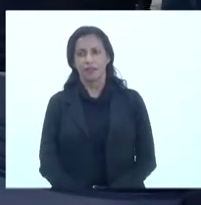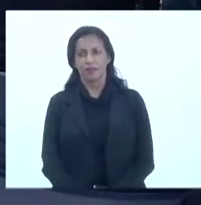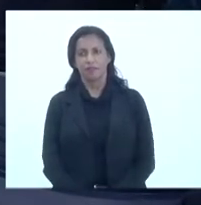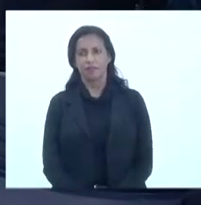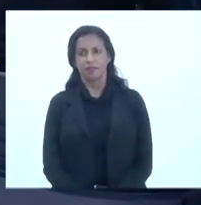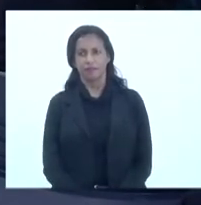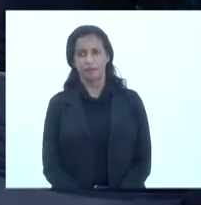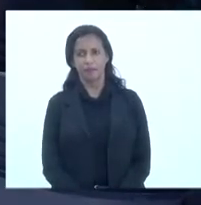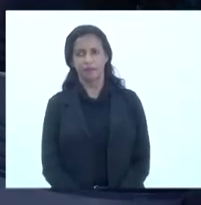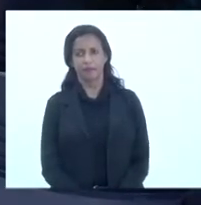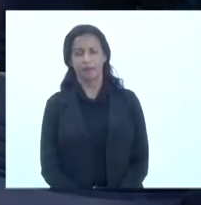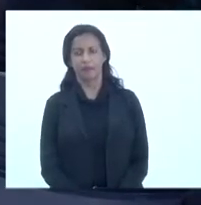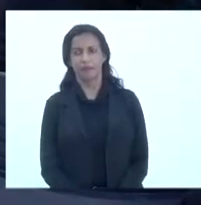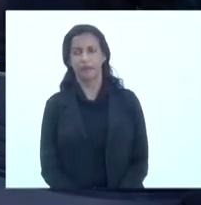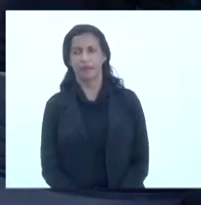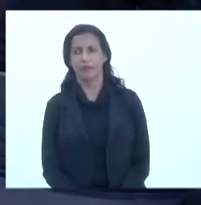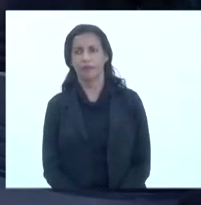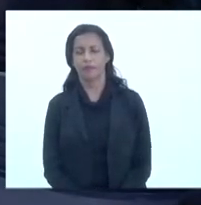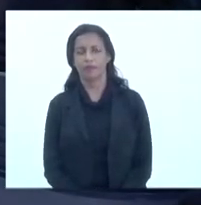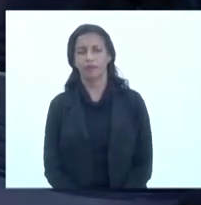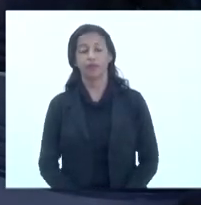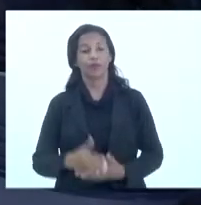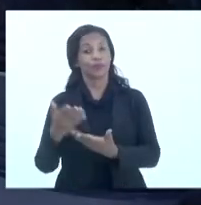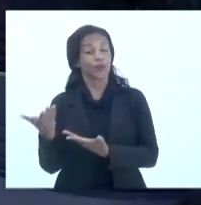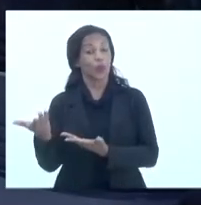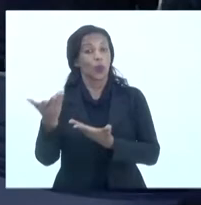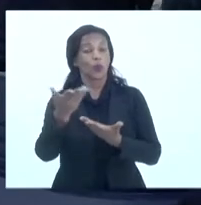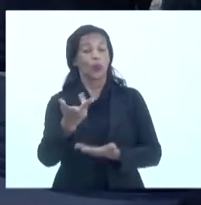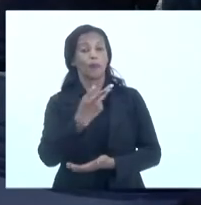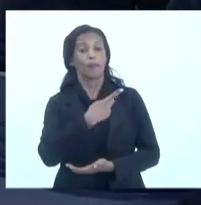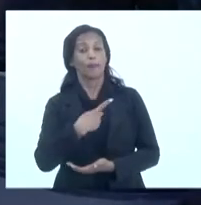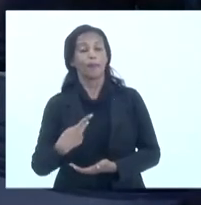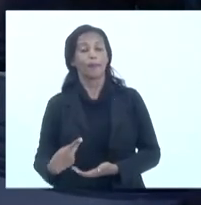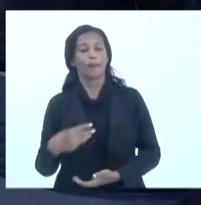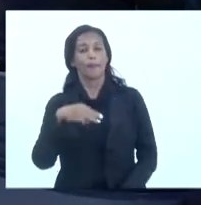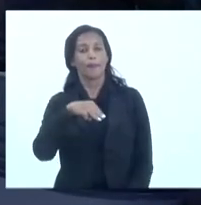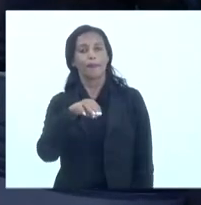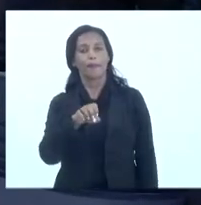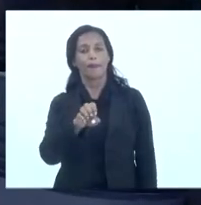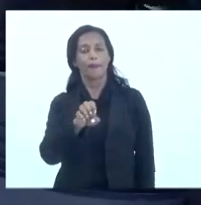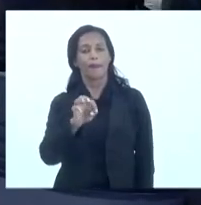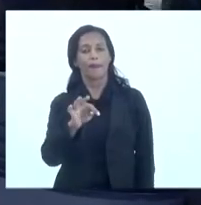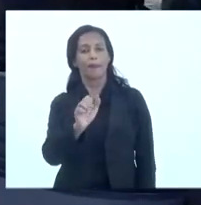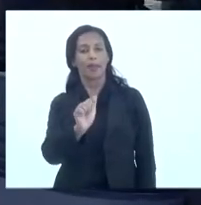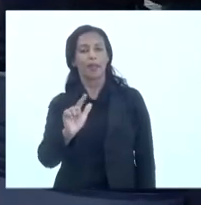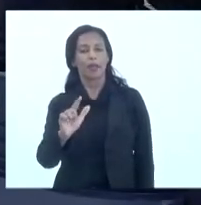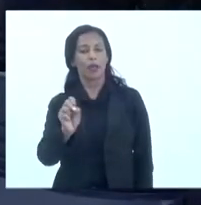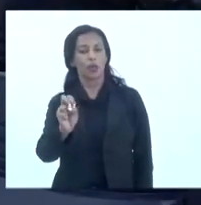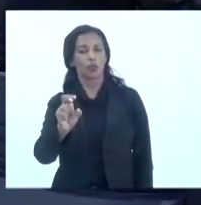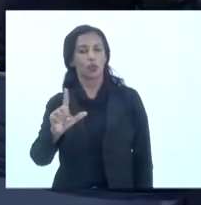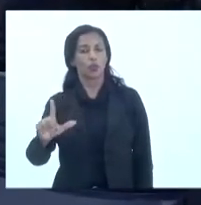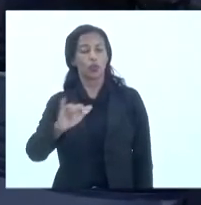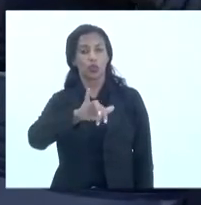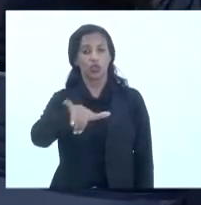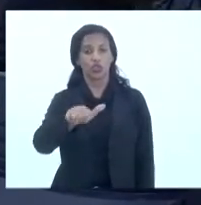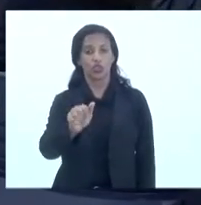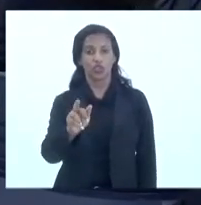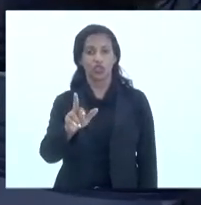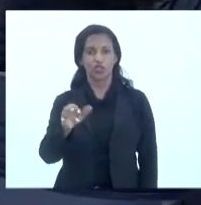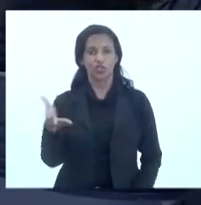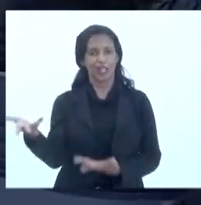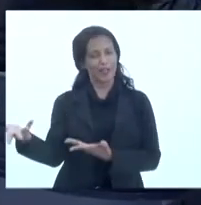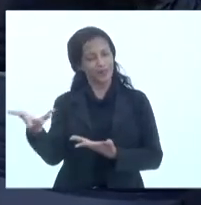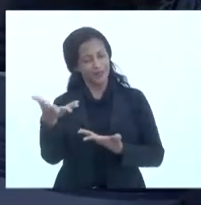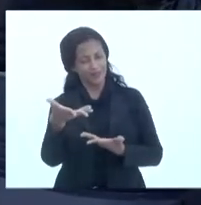Não, ok, sem problema. Então, passo a palavra para o presidente da Metalsul e Firjan Regional do Sul-Fluminense, Jairo Rodrigues da Silva.